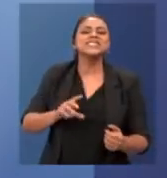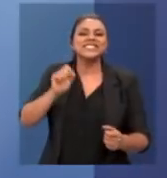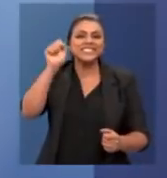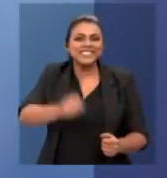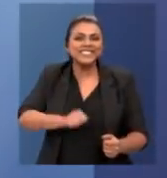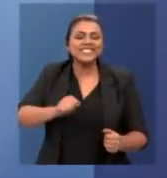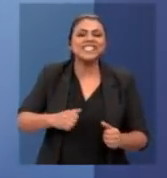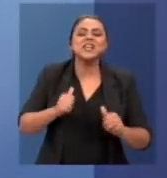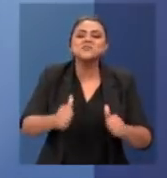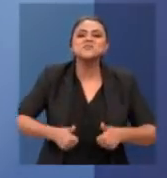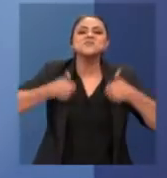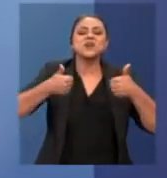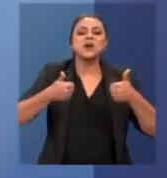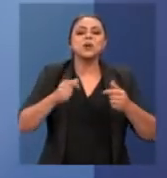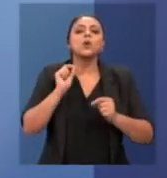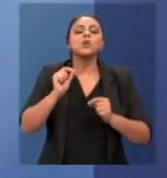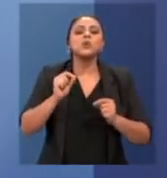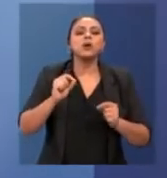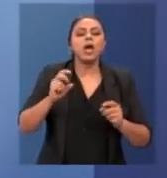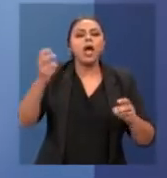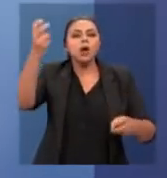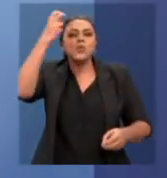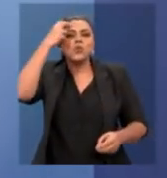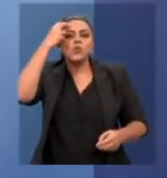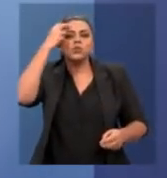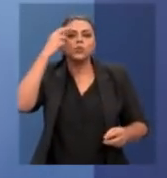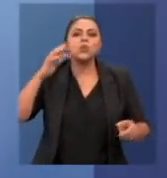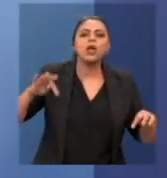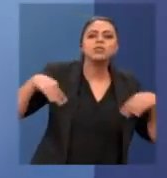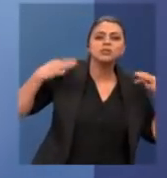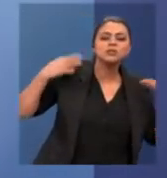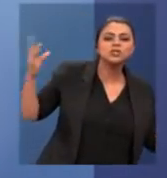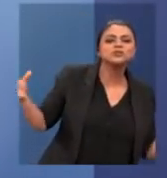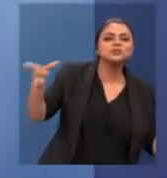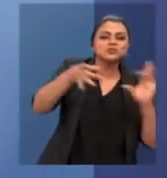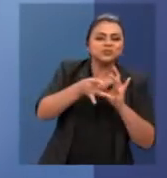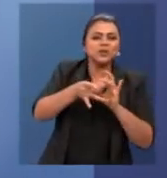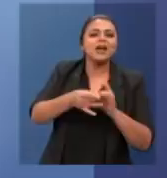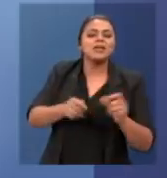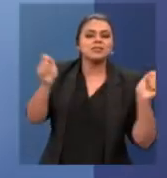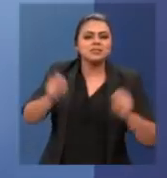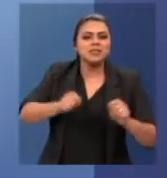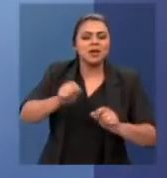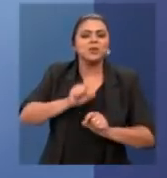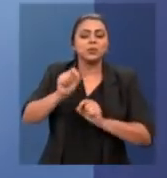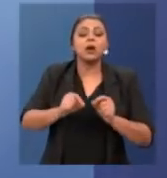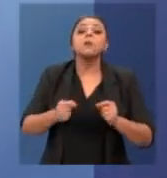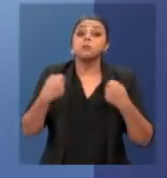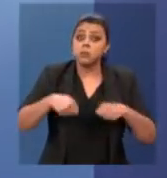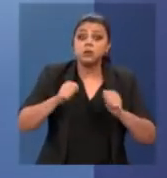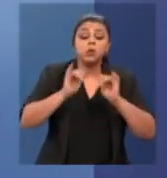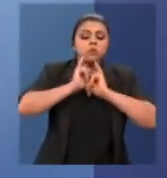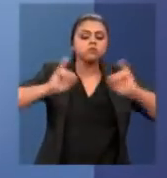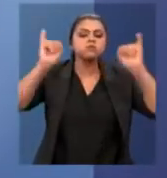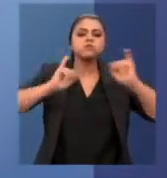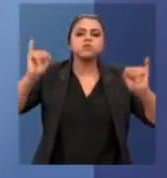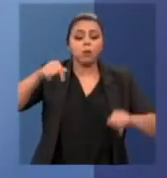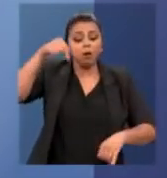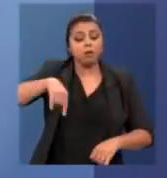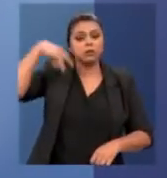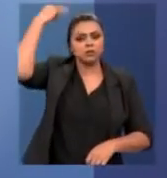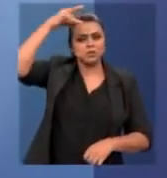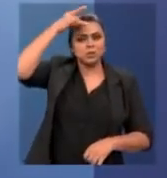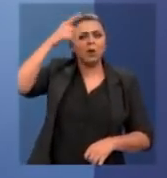turismo e cultura profissionalizados vai gerar emprego vai gerar renda e sobretudo não divulgar o estado as suas potencialidades